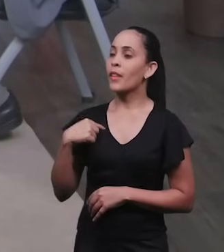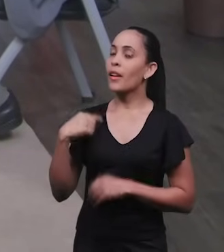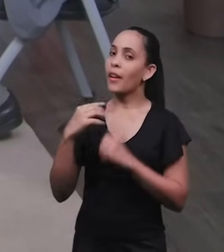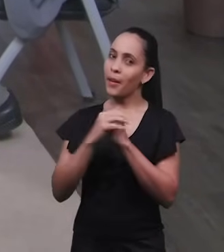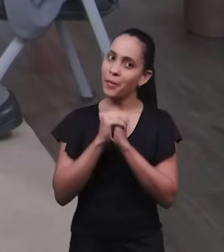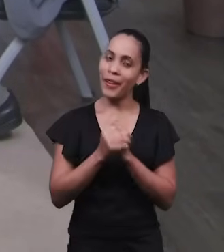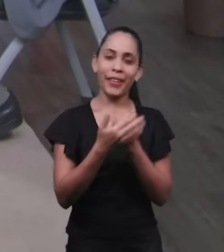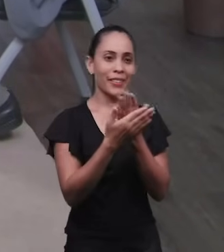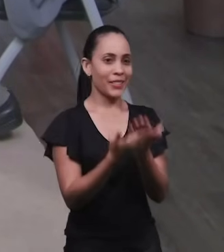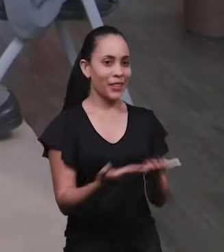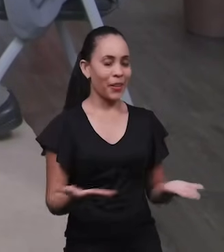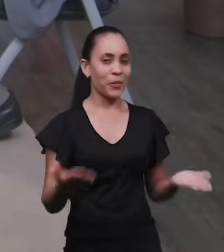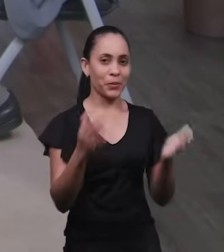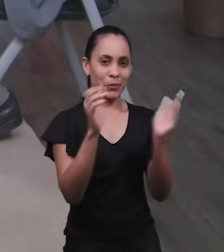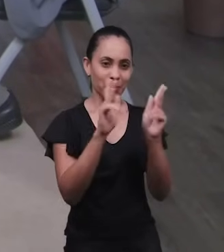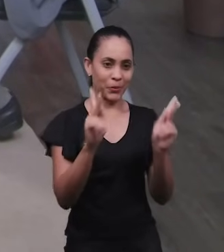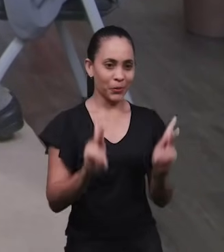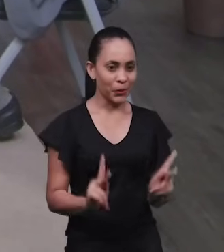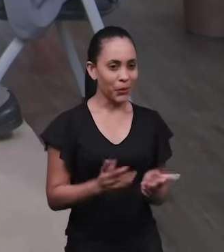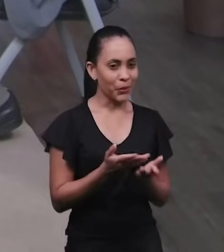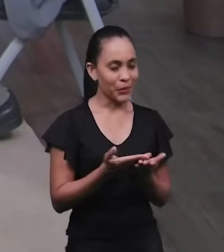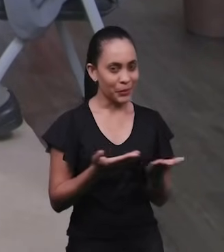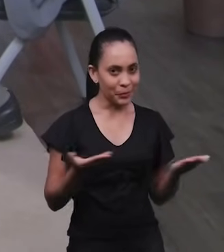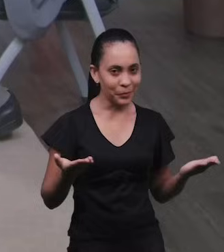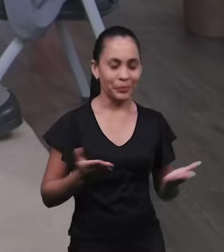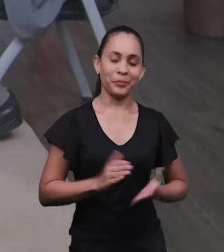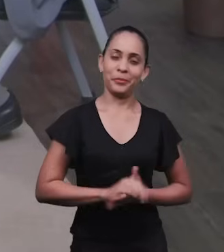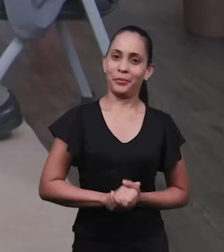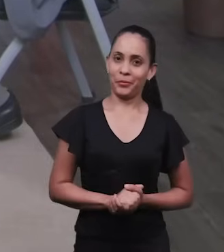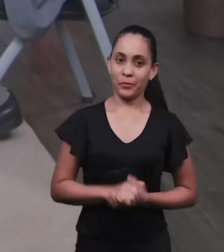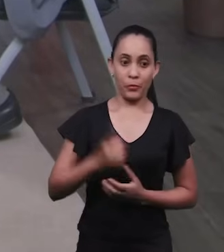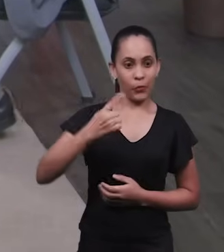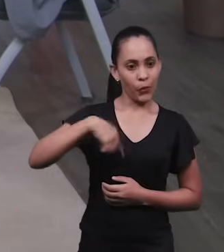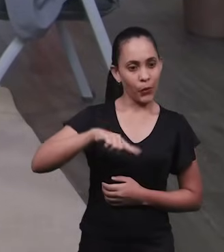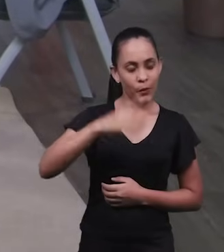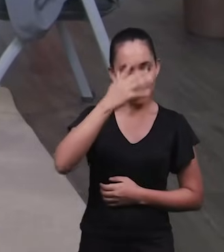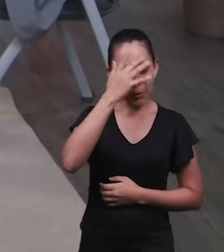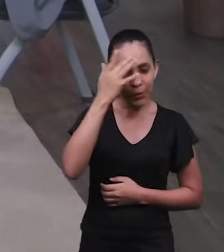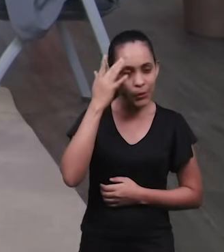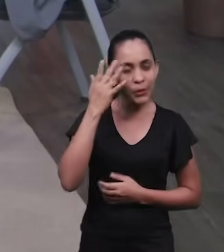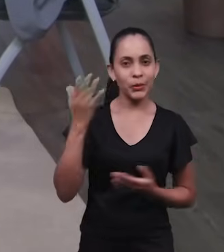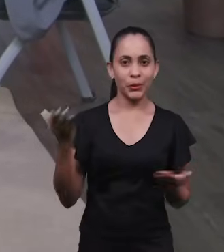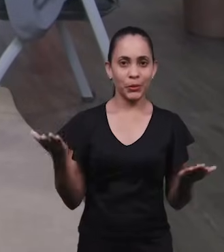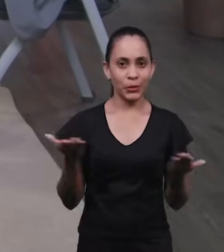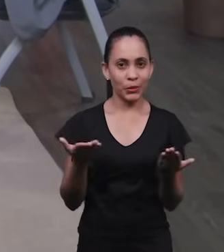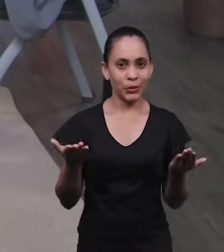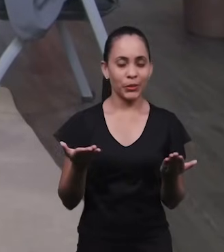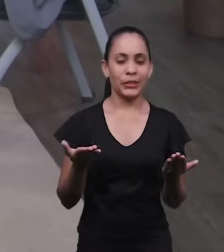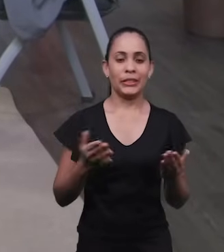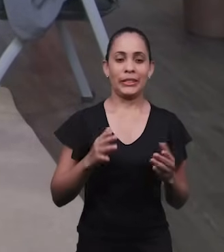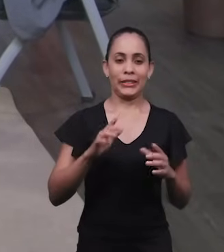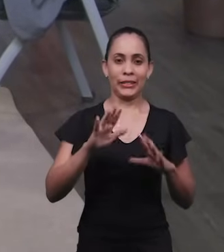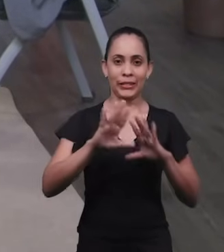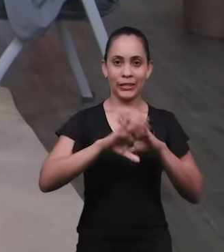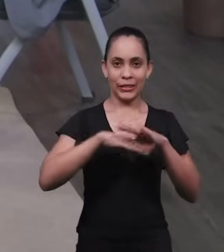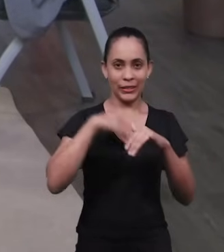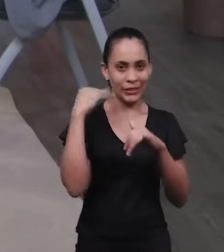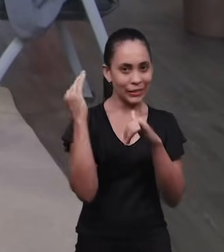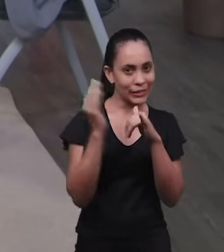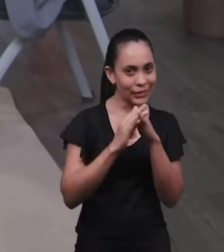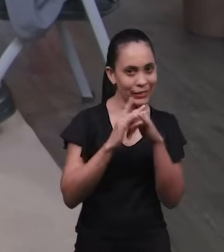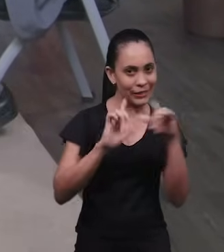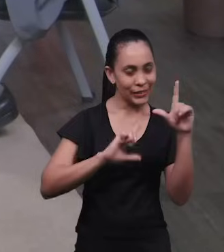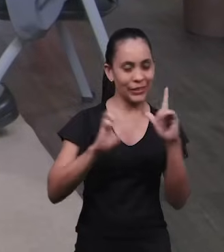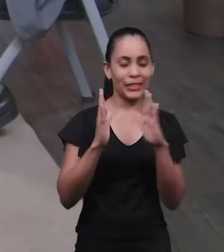Amém. Saúdo a todos, desejo também a paz do Senhor a todos que estão nesse novo canal,